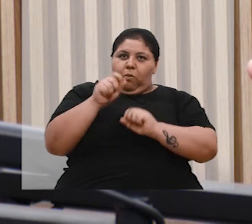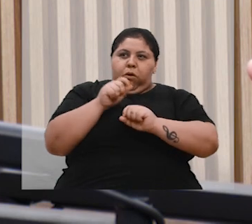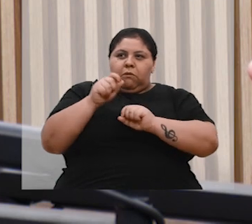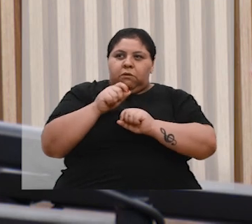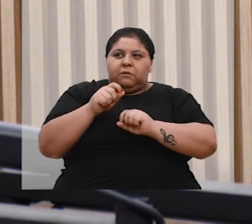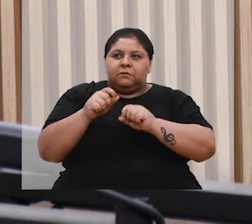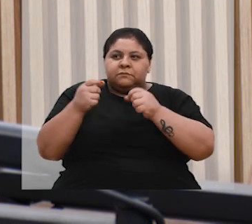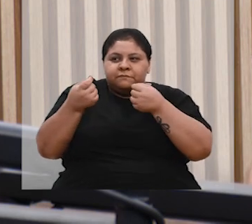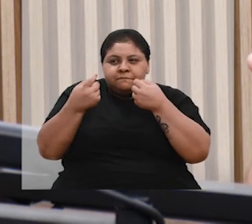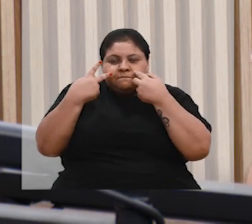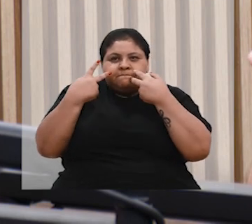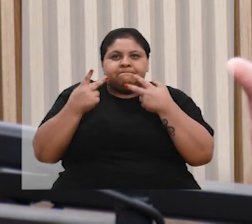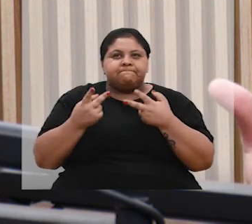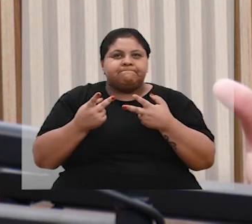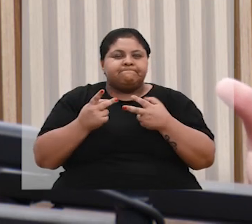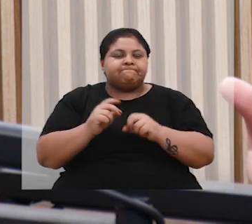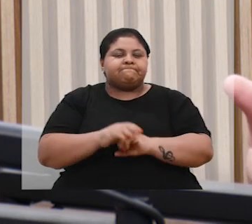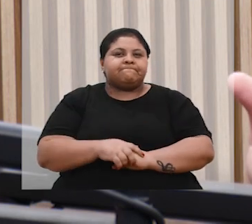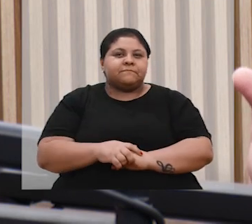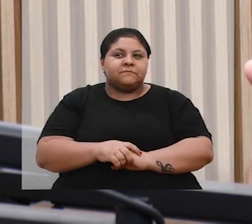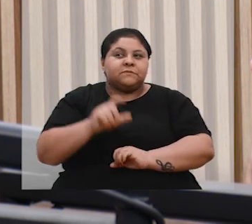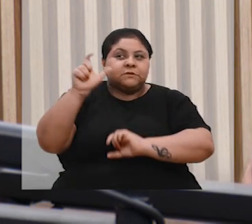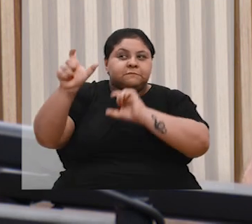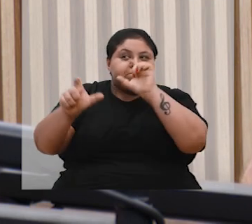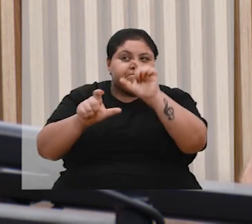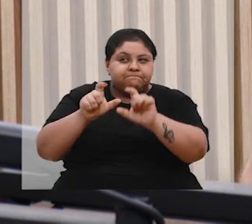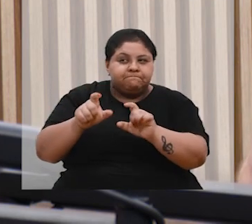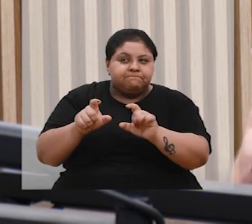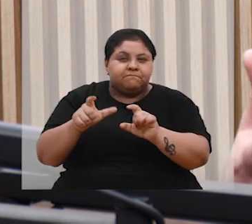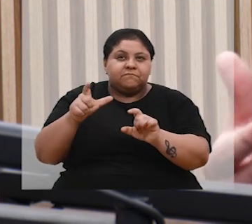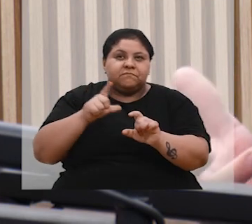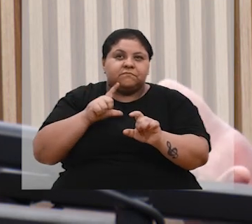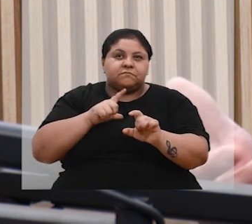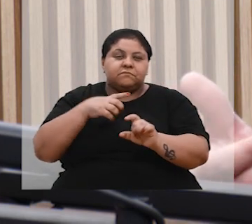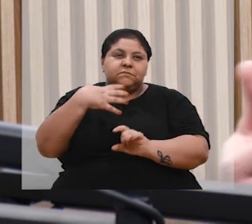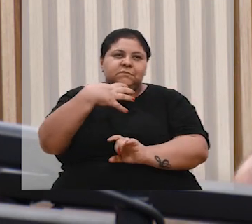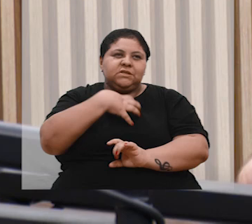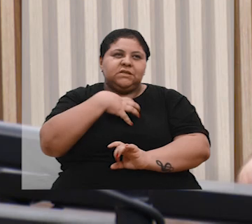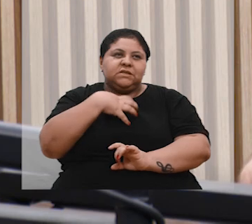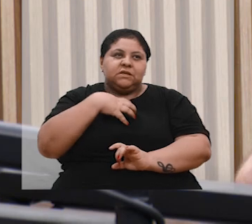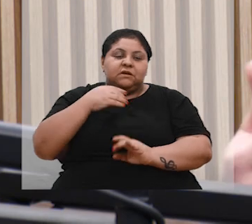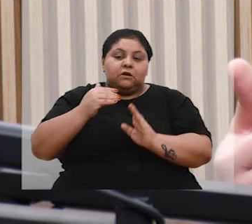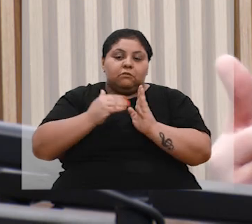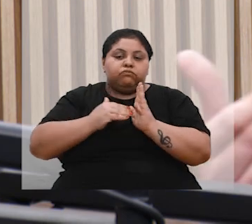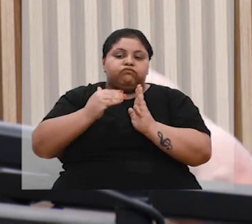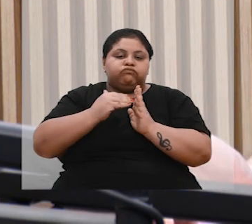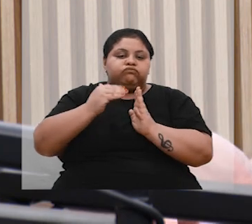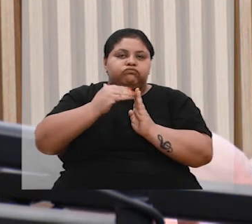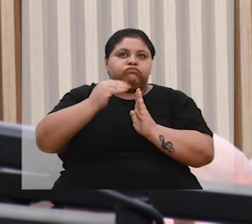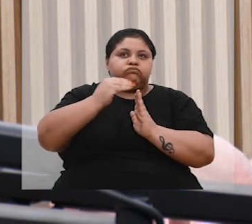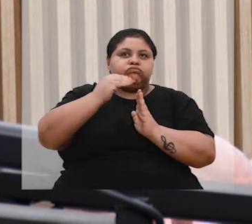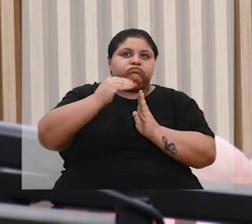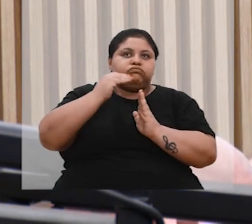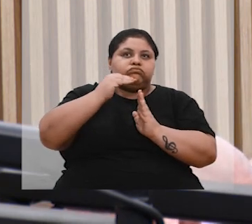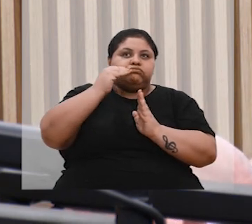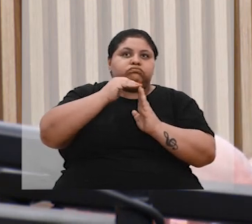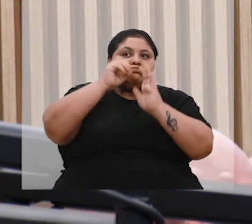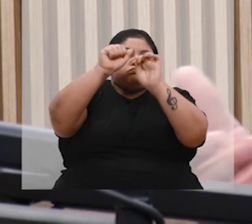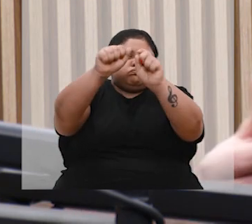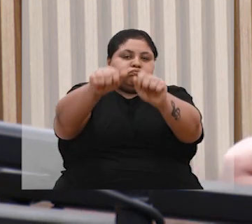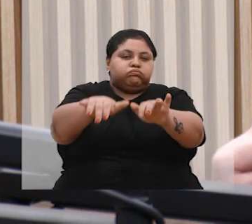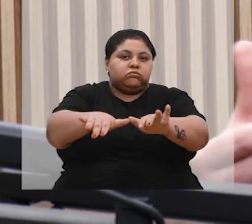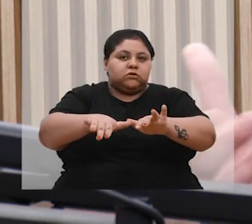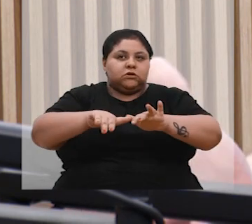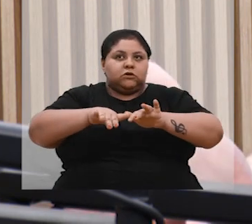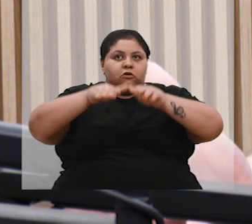quem reparar, vai perceber que ela tem um formato no qual ela cresce para a Assembleia. Né?